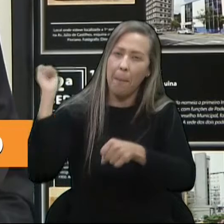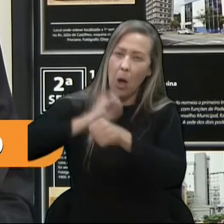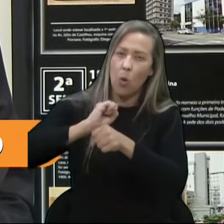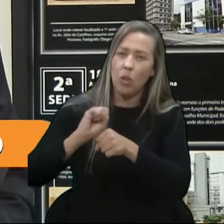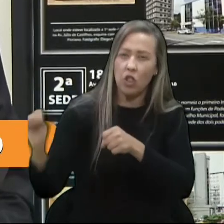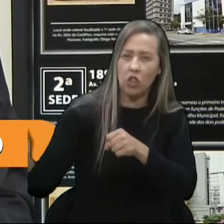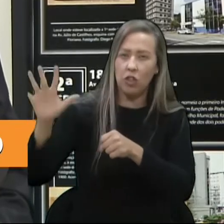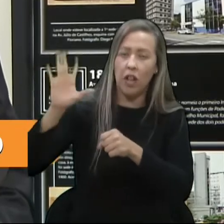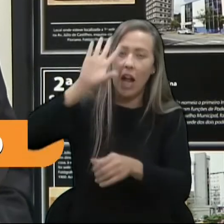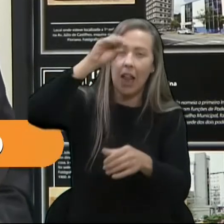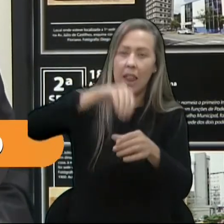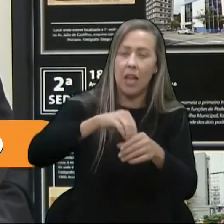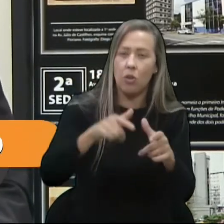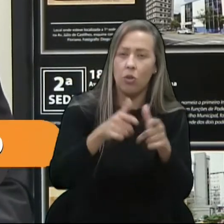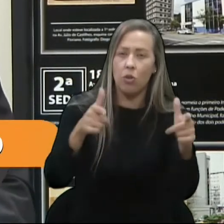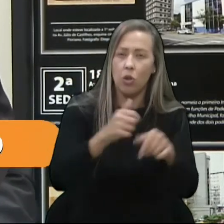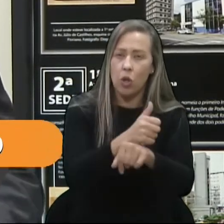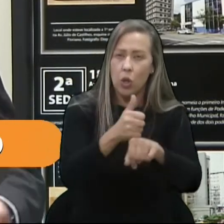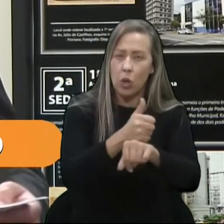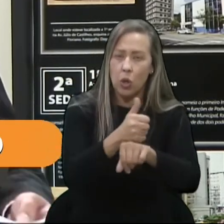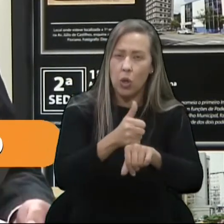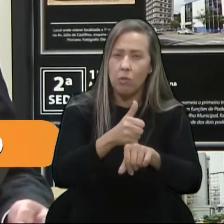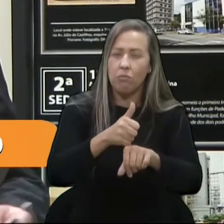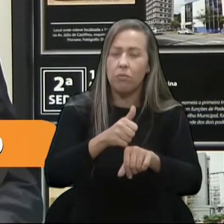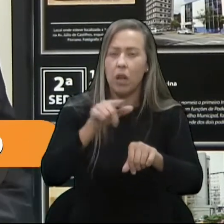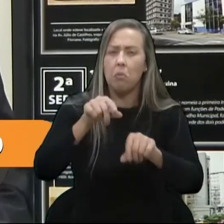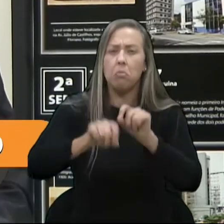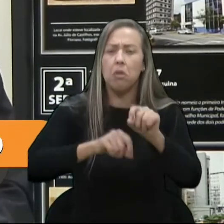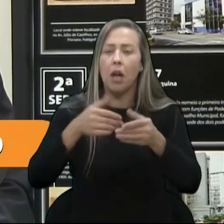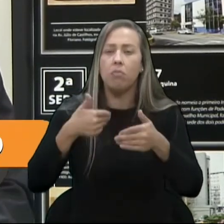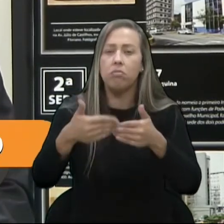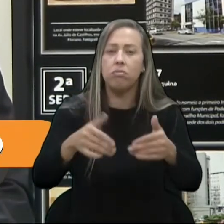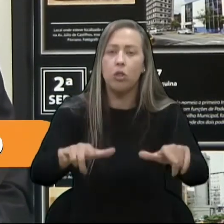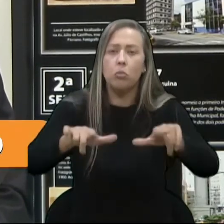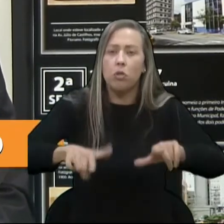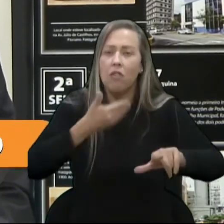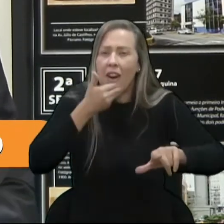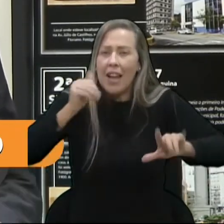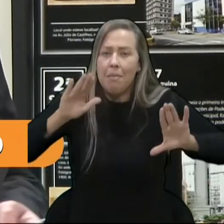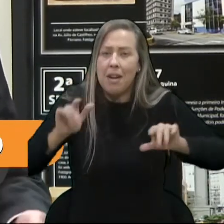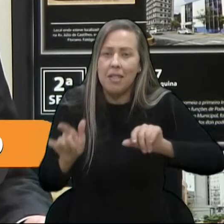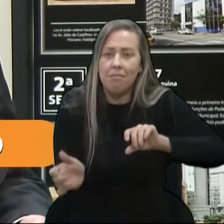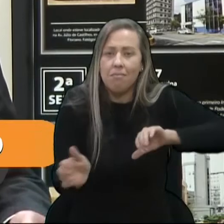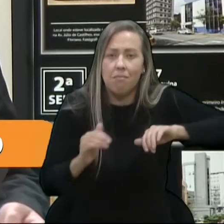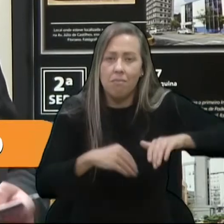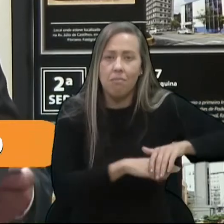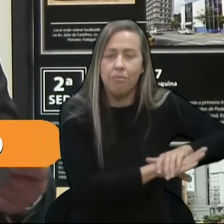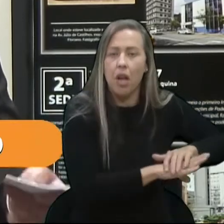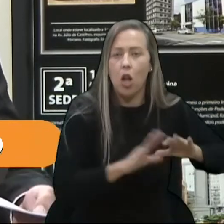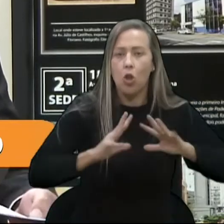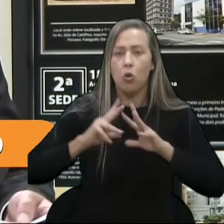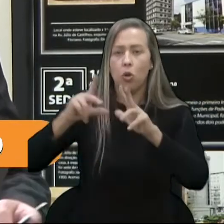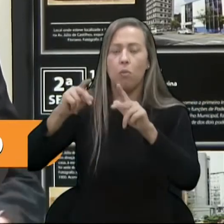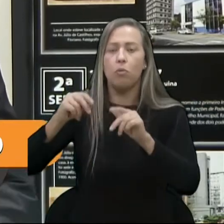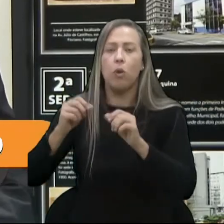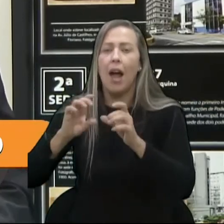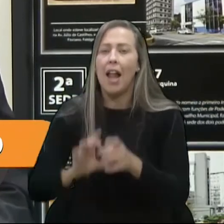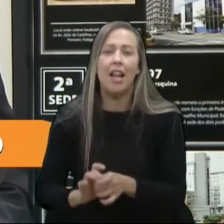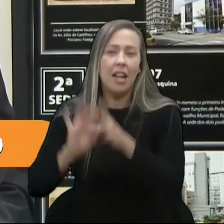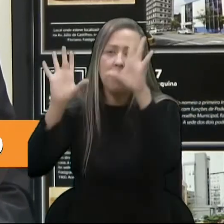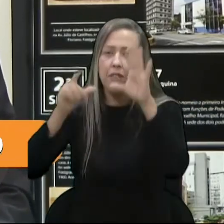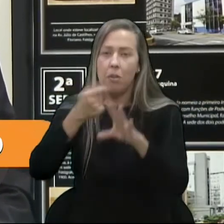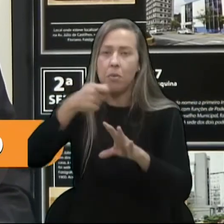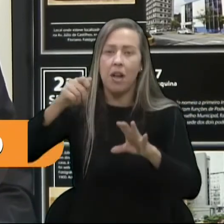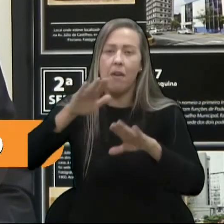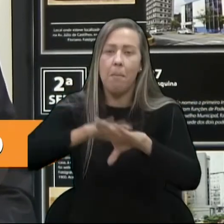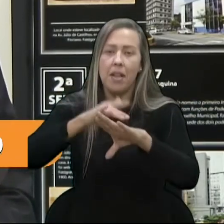em jornalismo para o exercício da profissão, embora, graças a Deus e graças ao bom